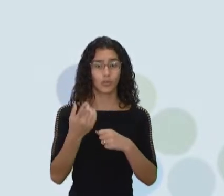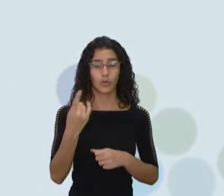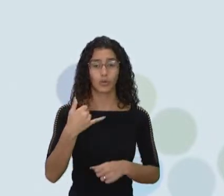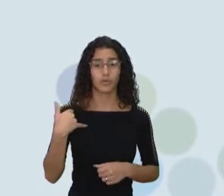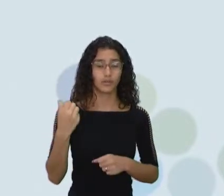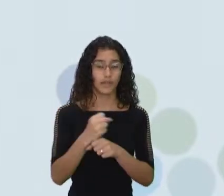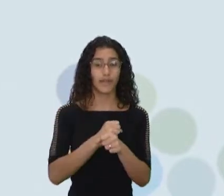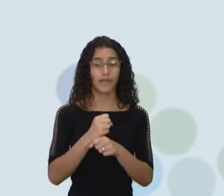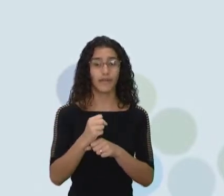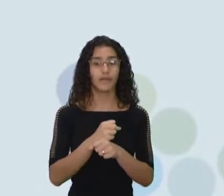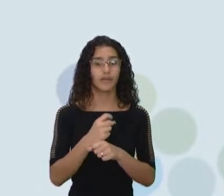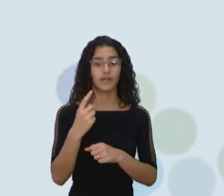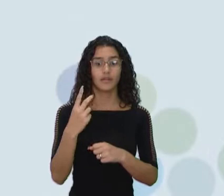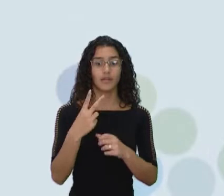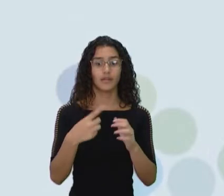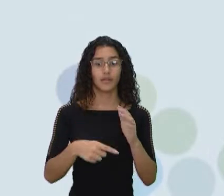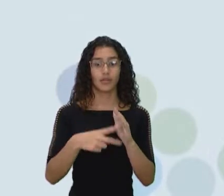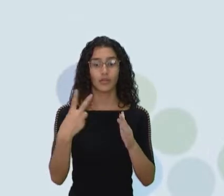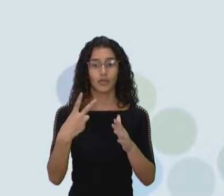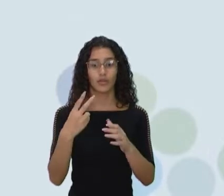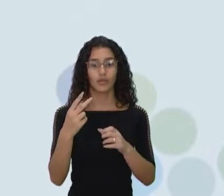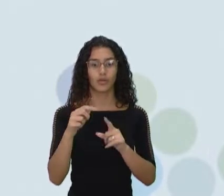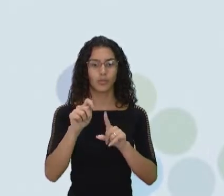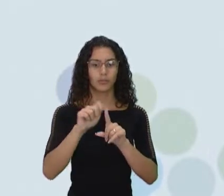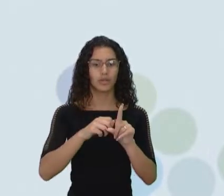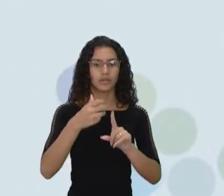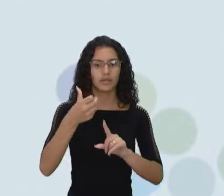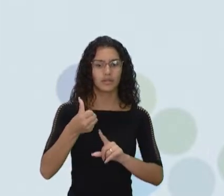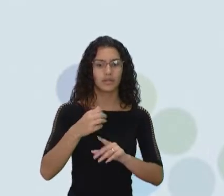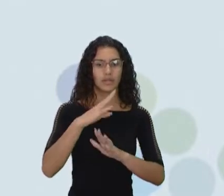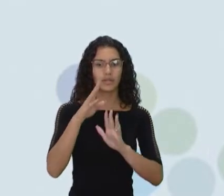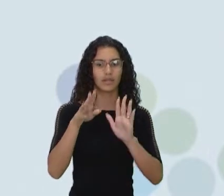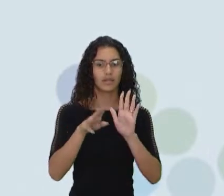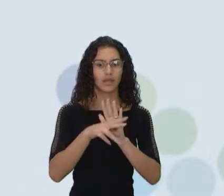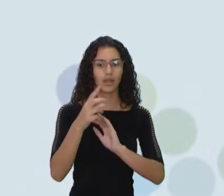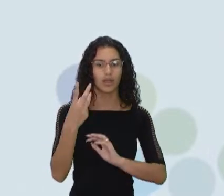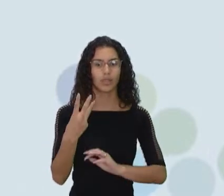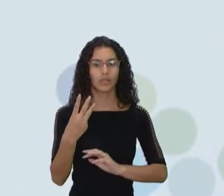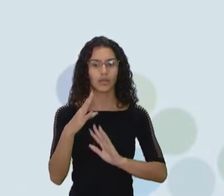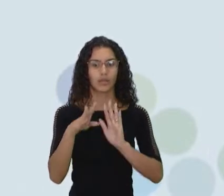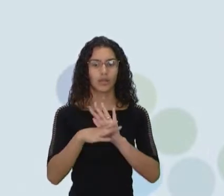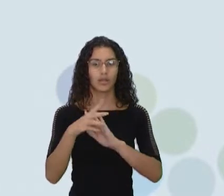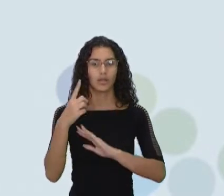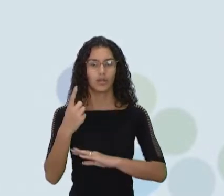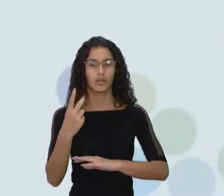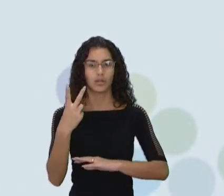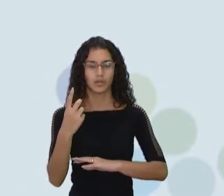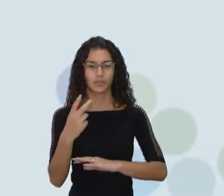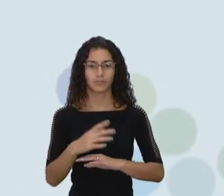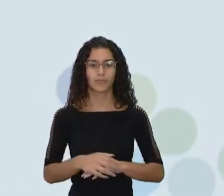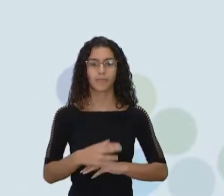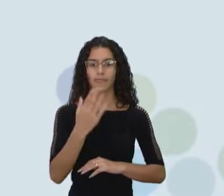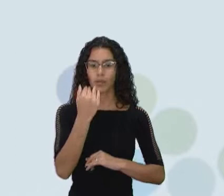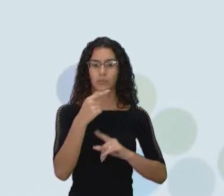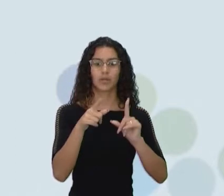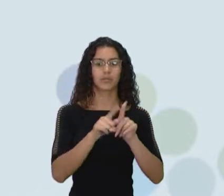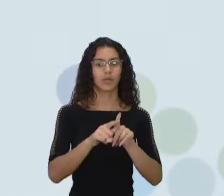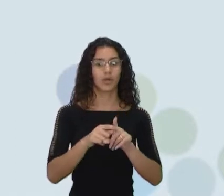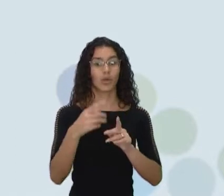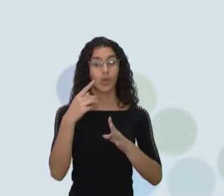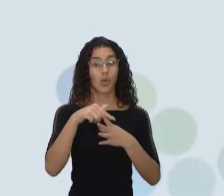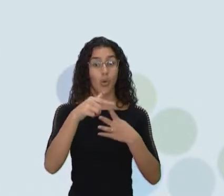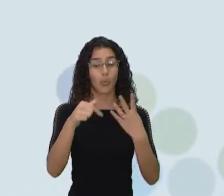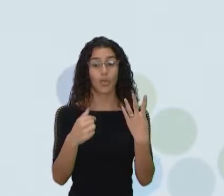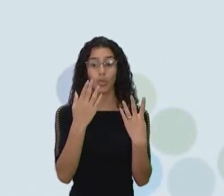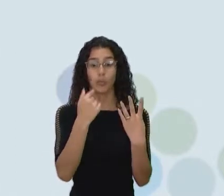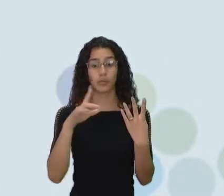nos primeiros 2 meses e 6 unidades do terceiro até o 12º mês, certo? Então, ok. E a alimentação, considerando 4